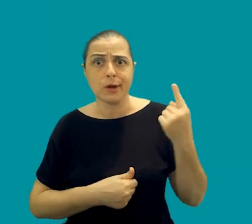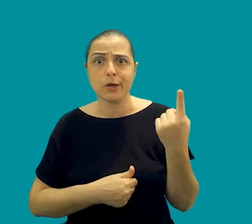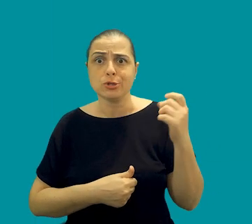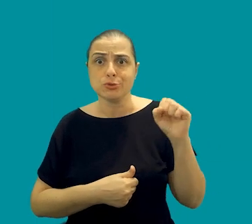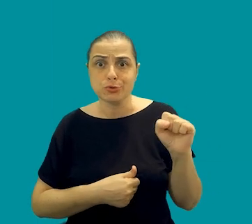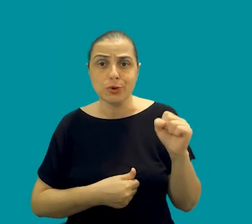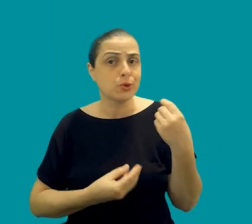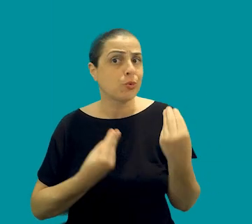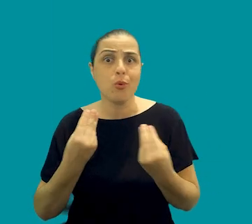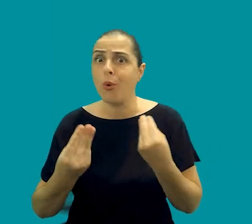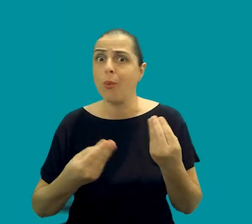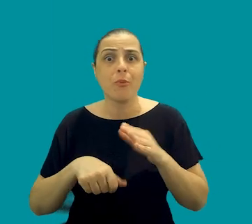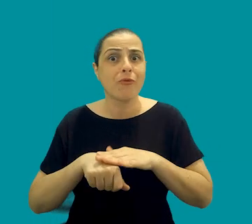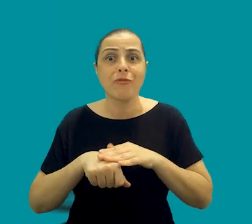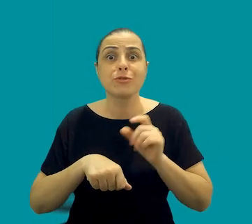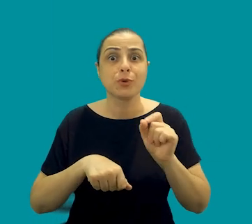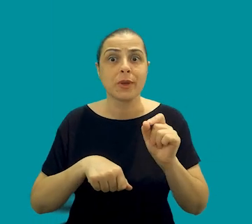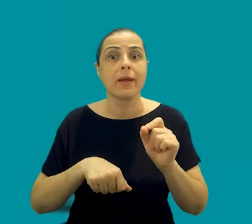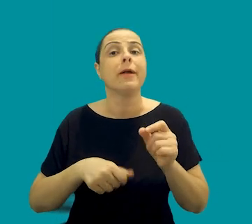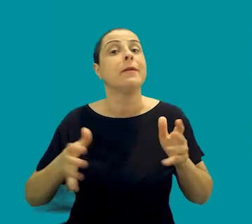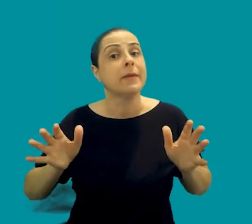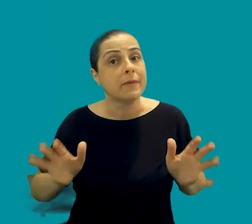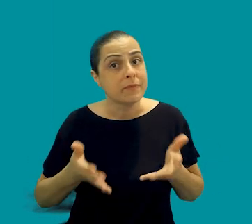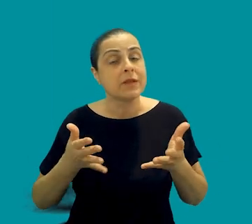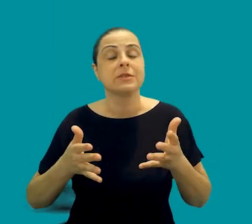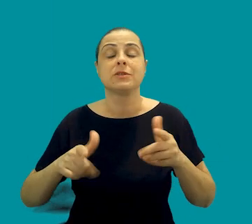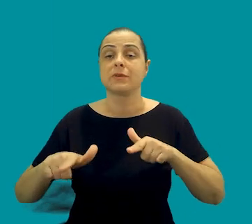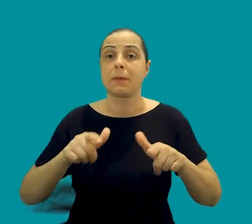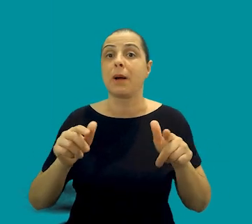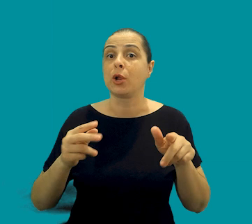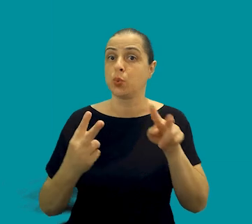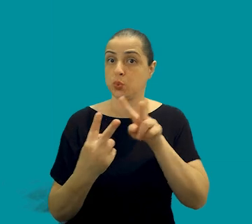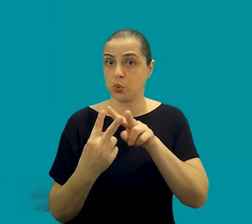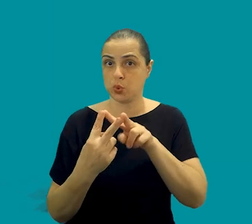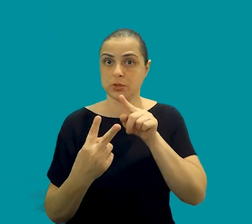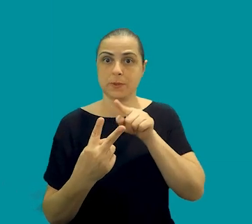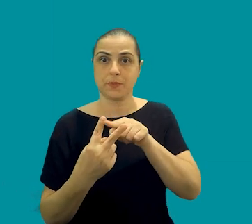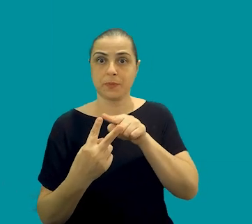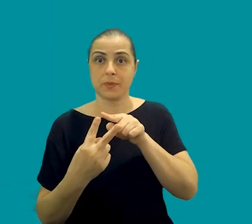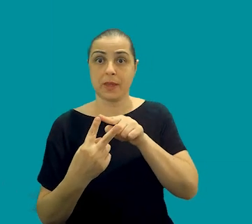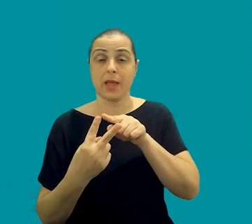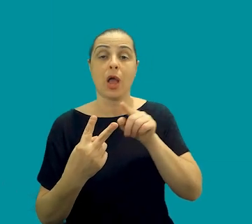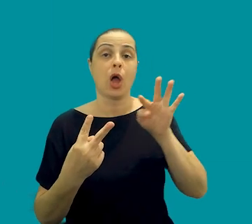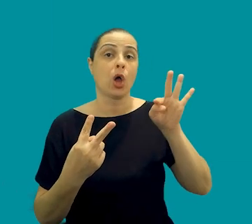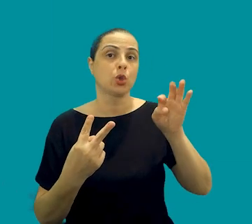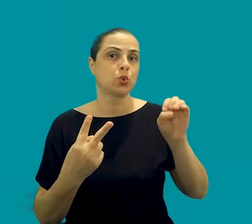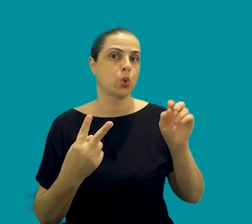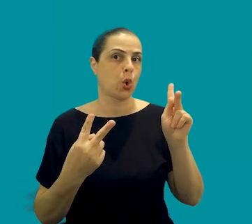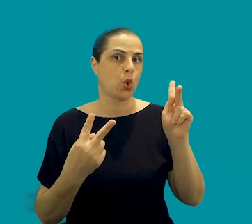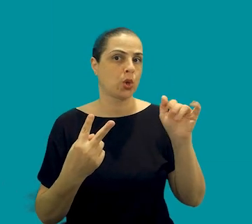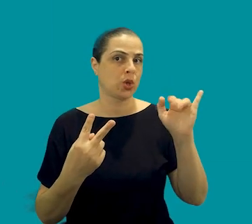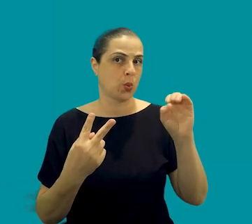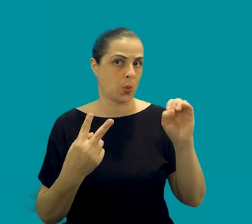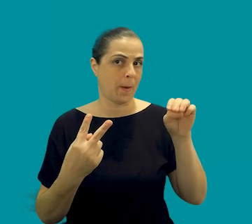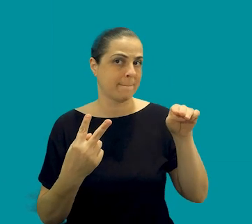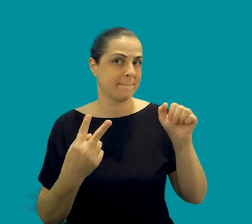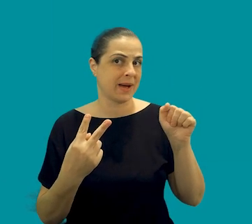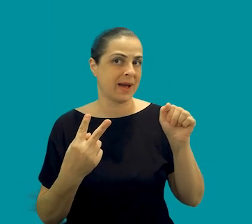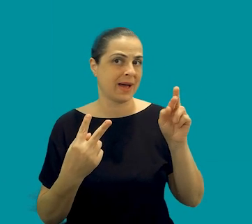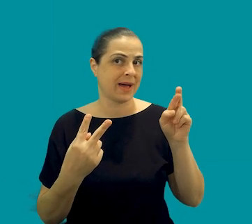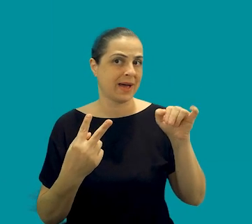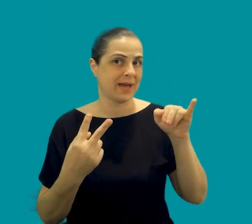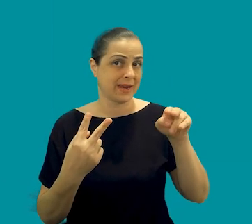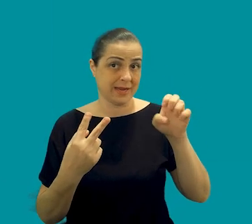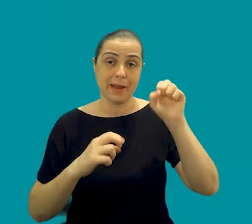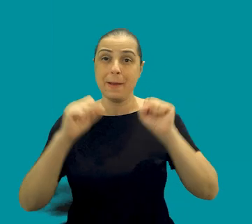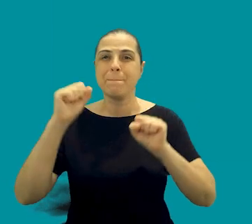gente lançou essas iniciativas, isso aí são 2 específicas, começou com a Tóquio Marine, né, a seguradora, uma parceria em que a gente sentou